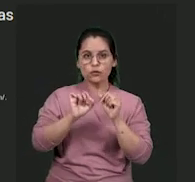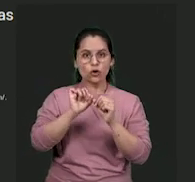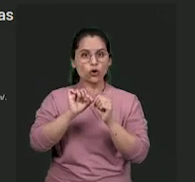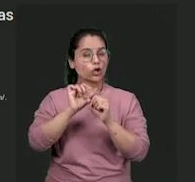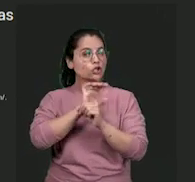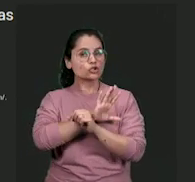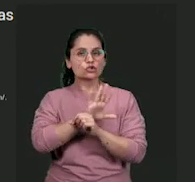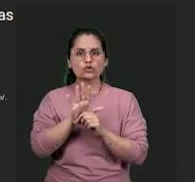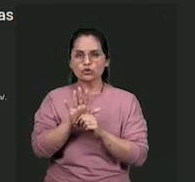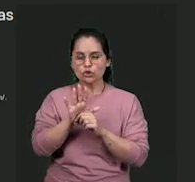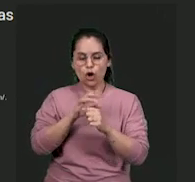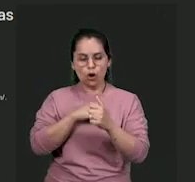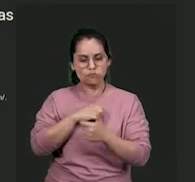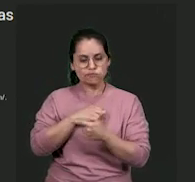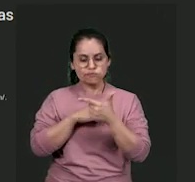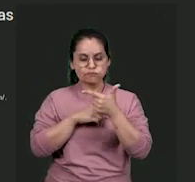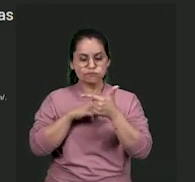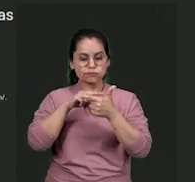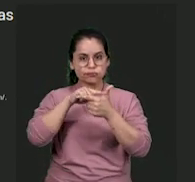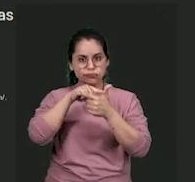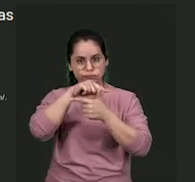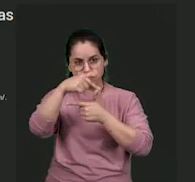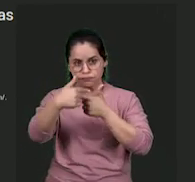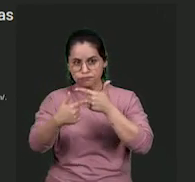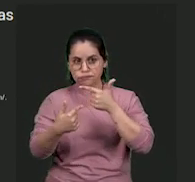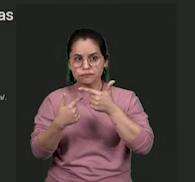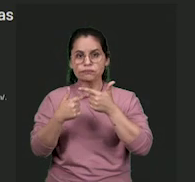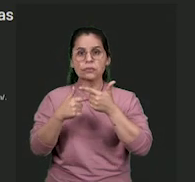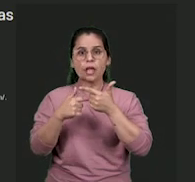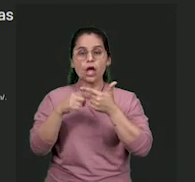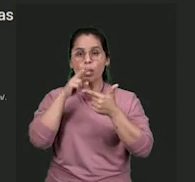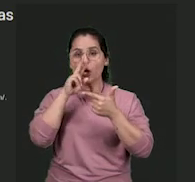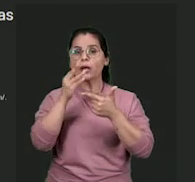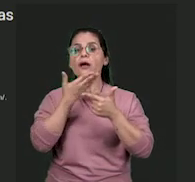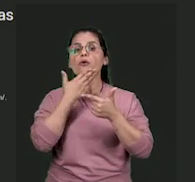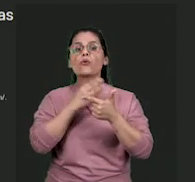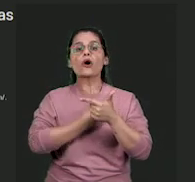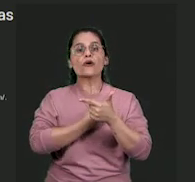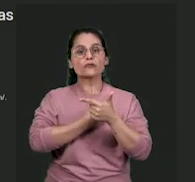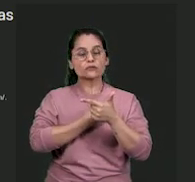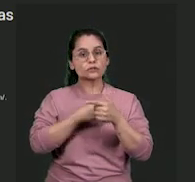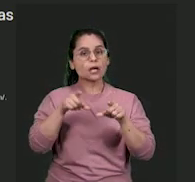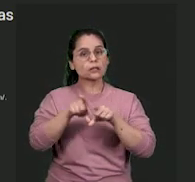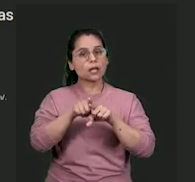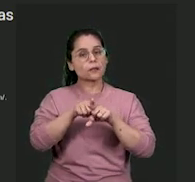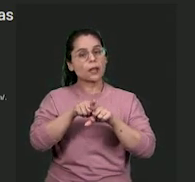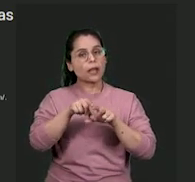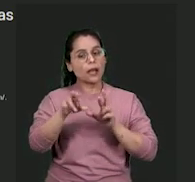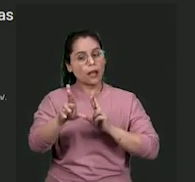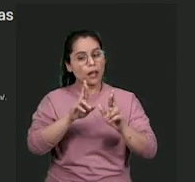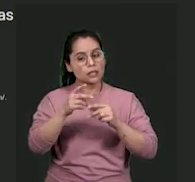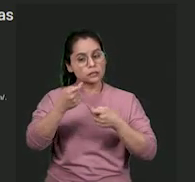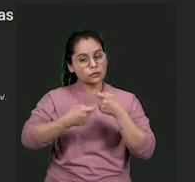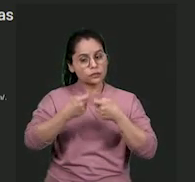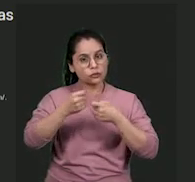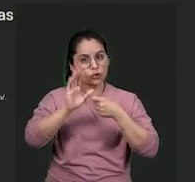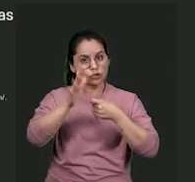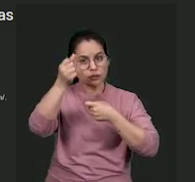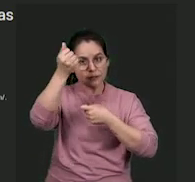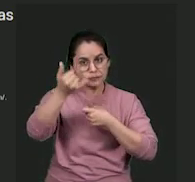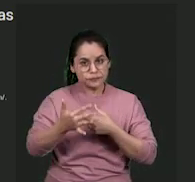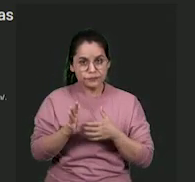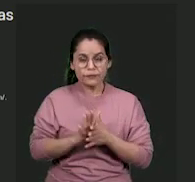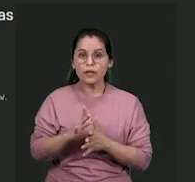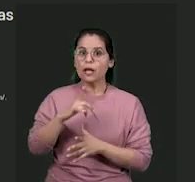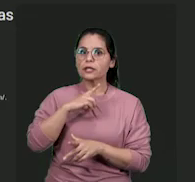sistema reprodutor masculino, além de verificar suas funções sexuais, como já mencionamos. Então, a